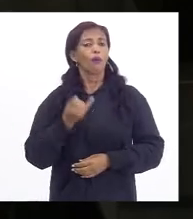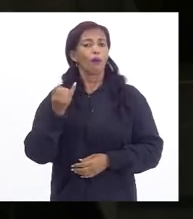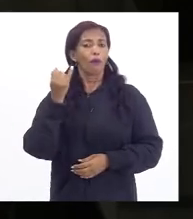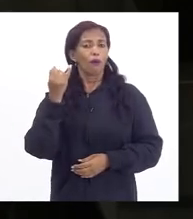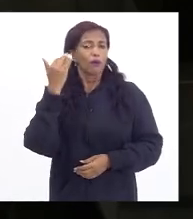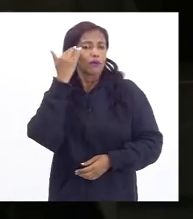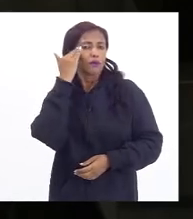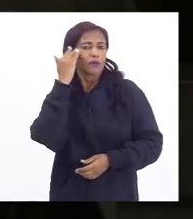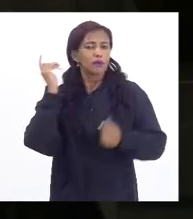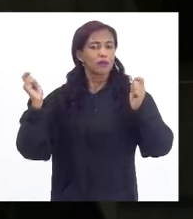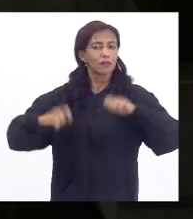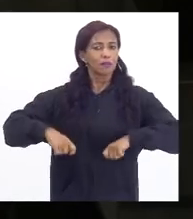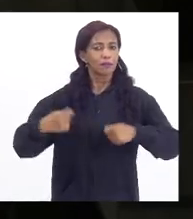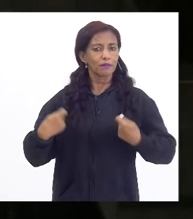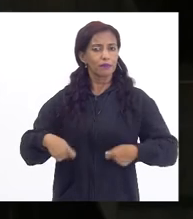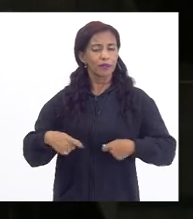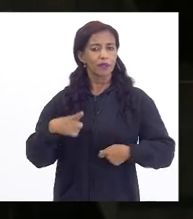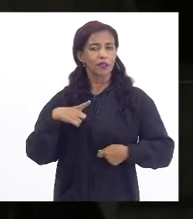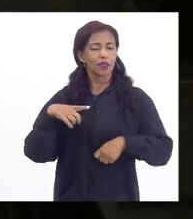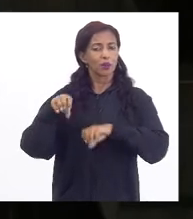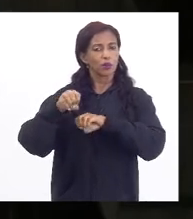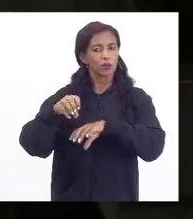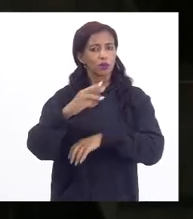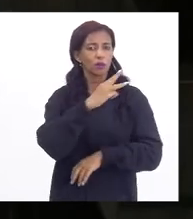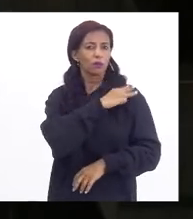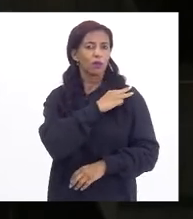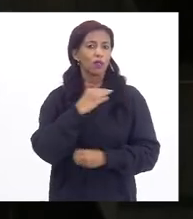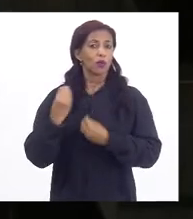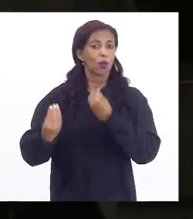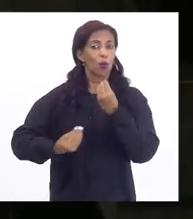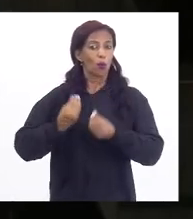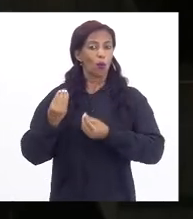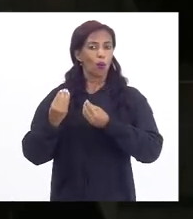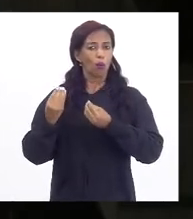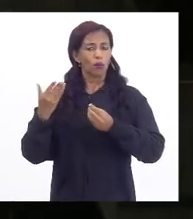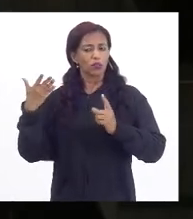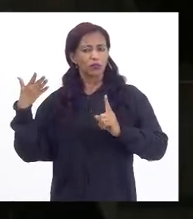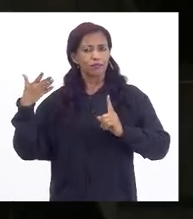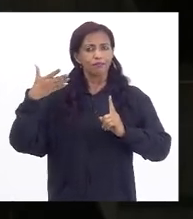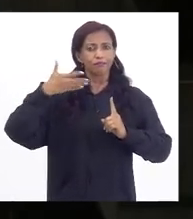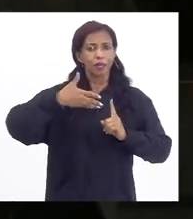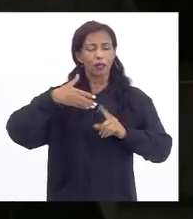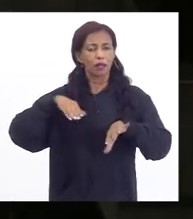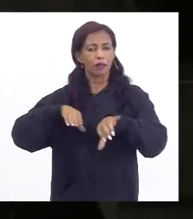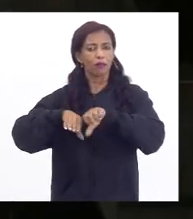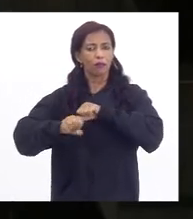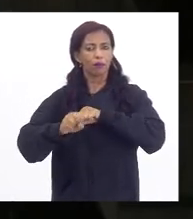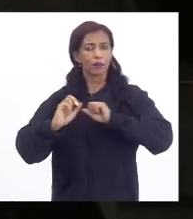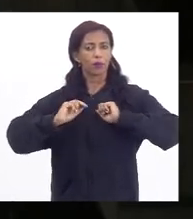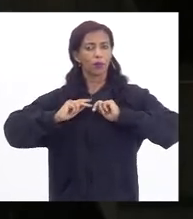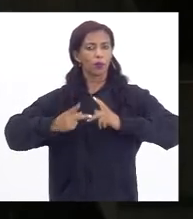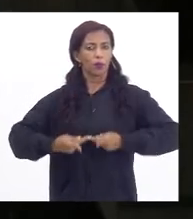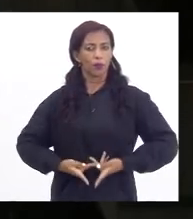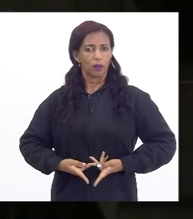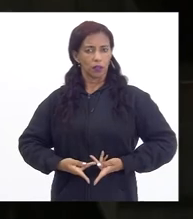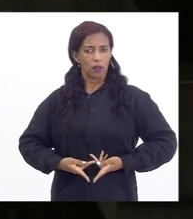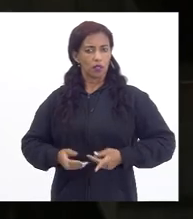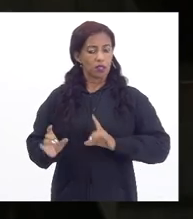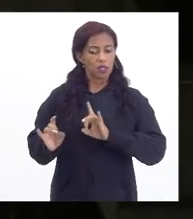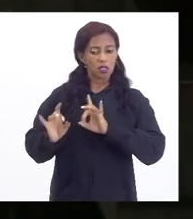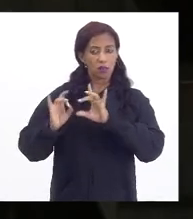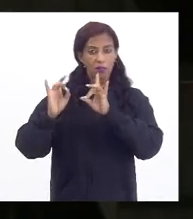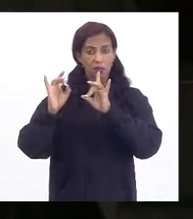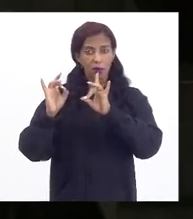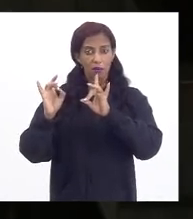nós entendemos que deve ter o ensino médio como uma etapa específica da formação humana, especialmente nessa